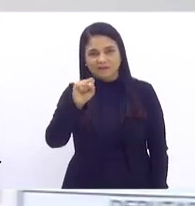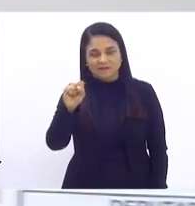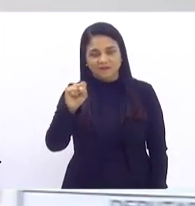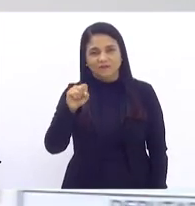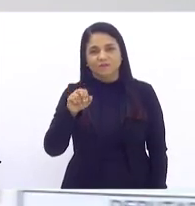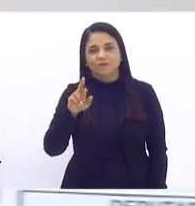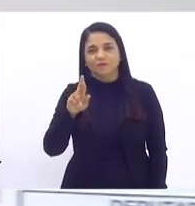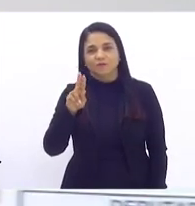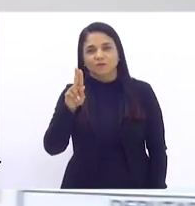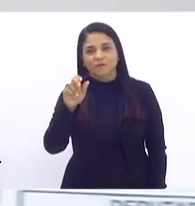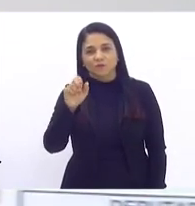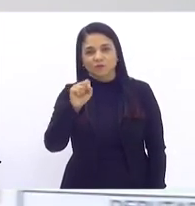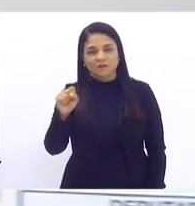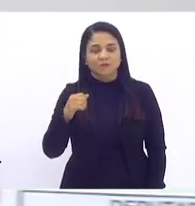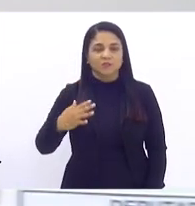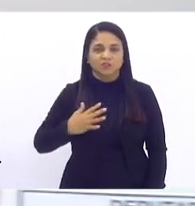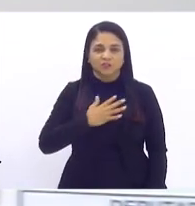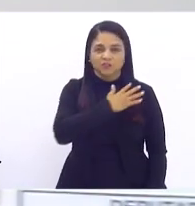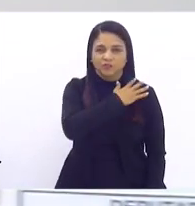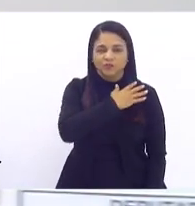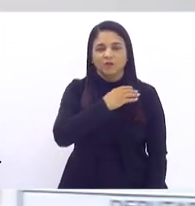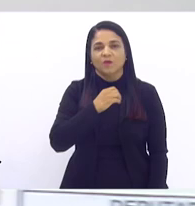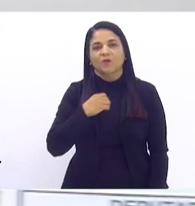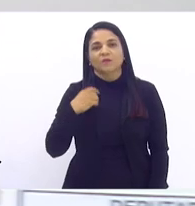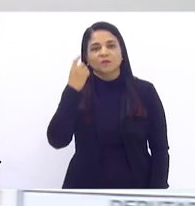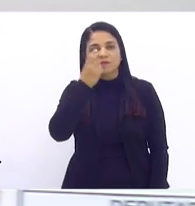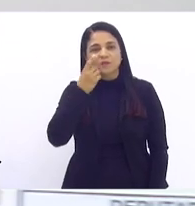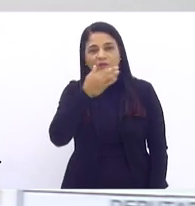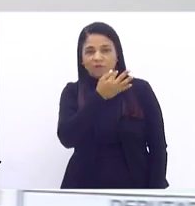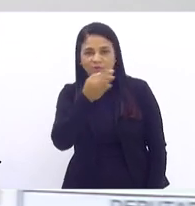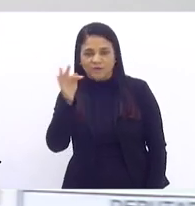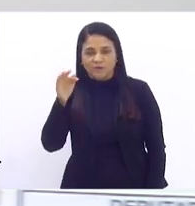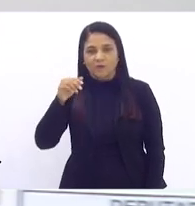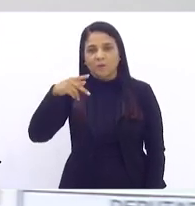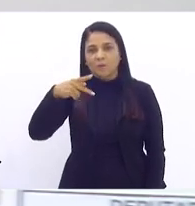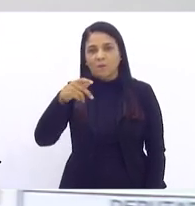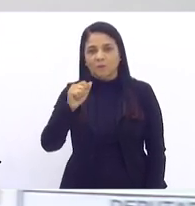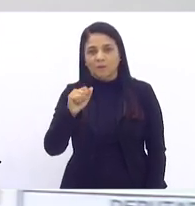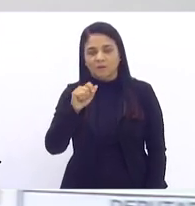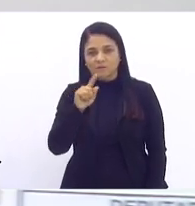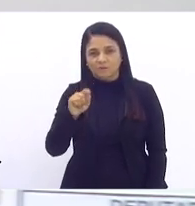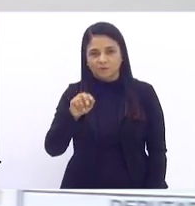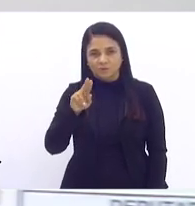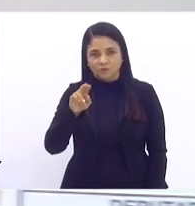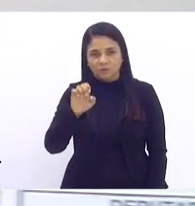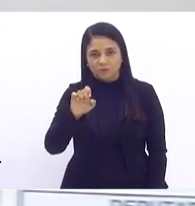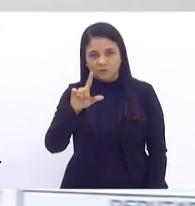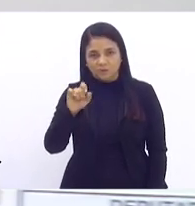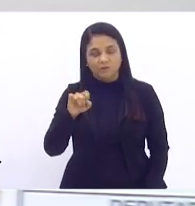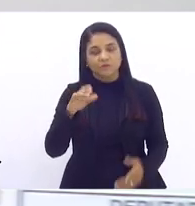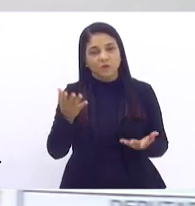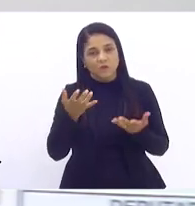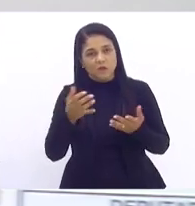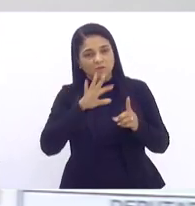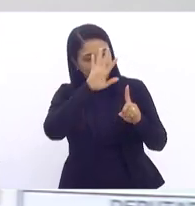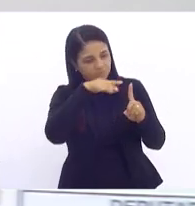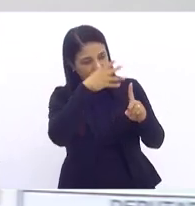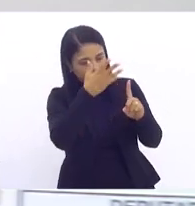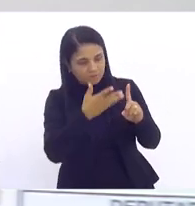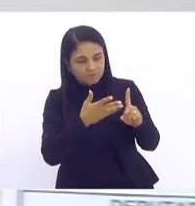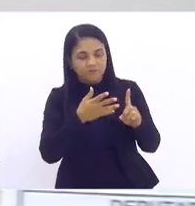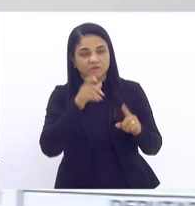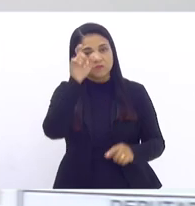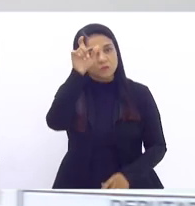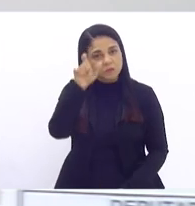do nosso General e deputado federal pajueiro e aqui eu quero fazer uma homenagem a uma